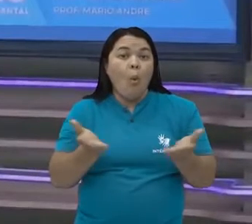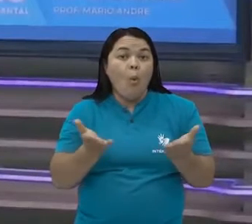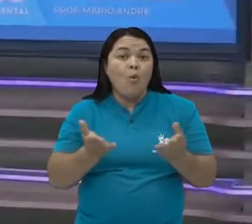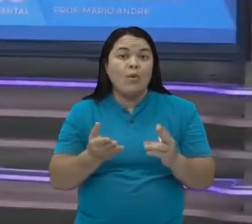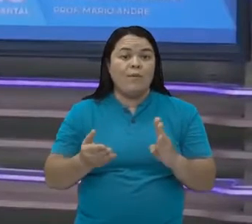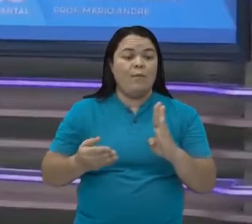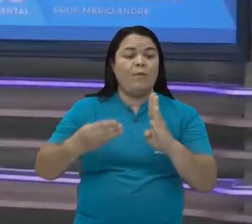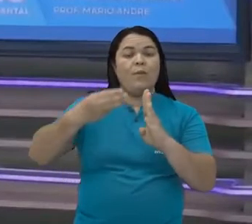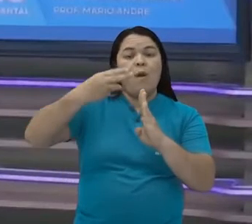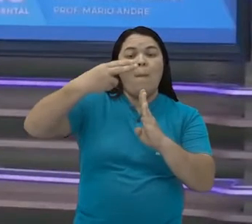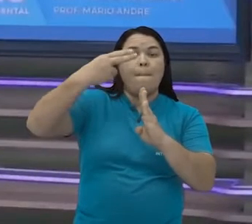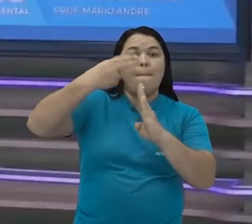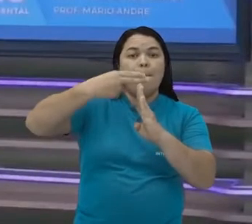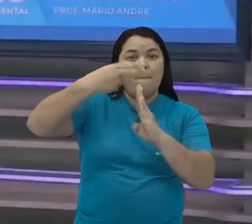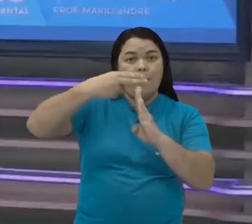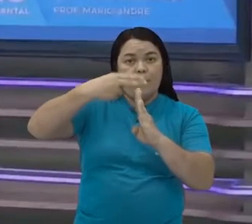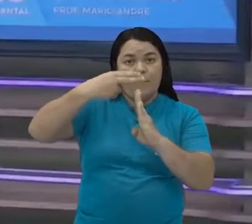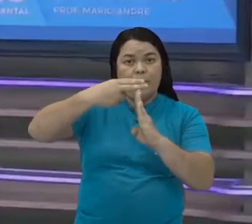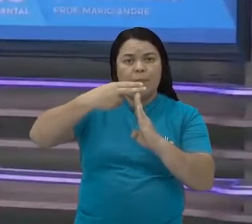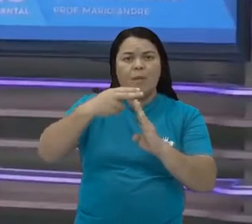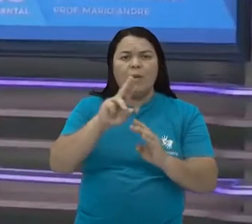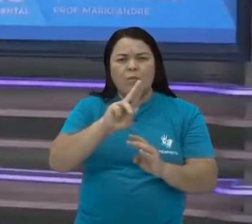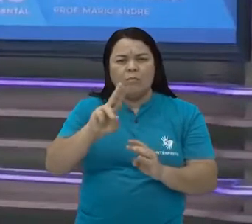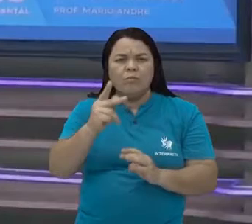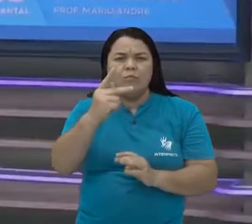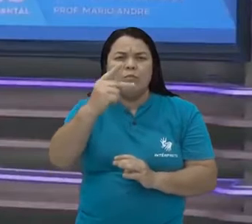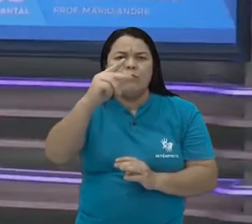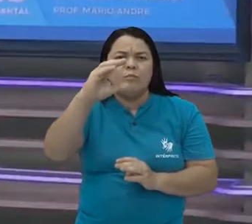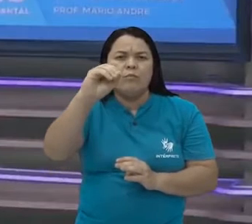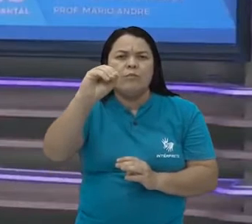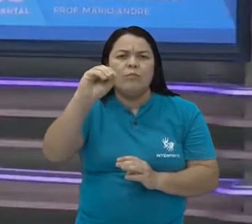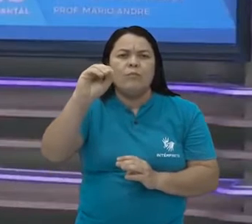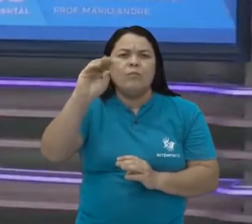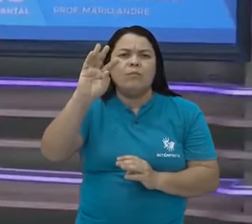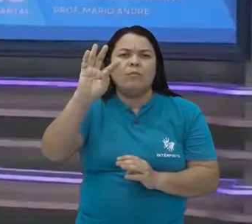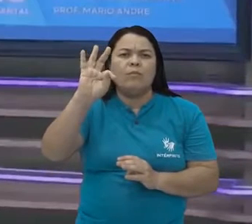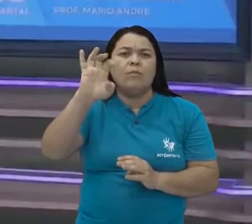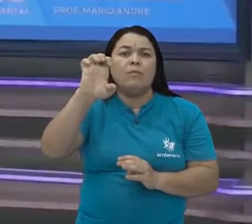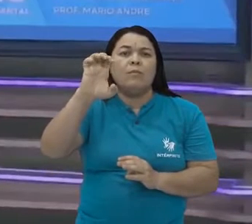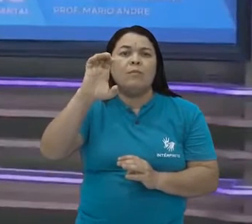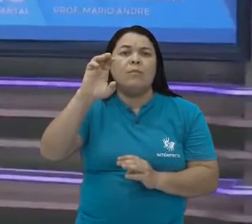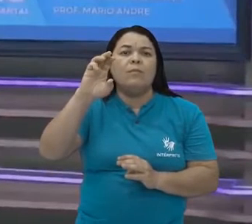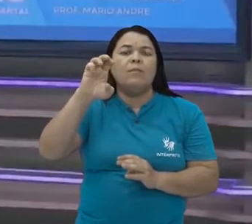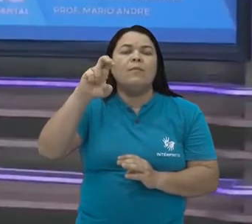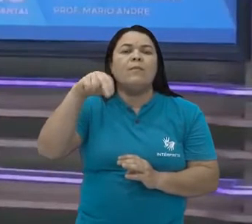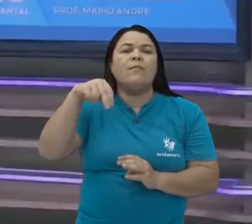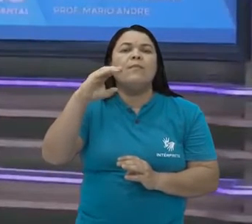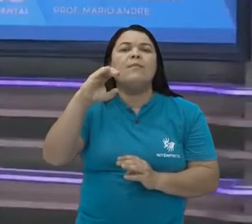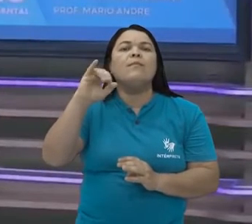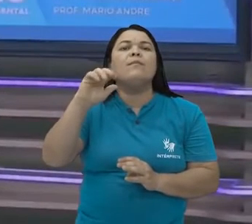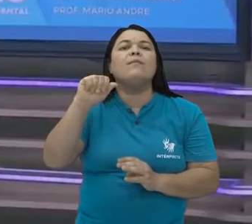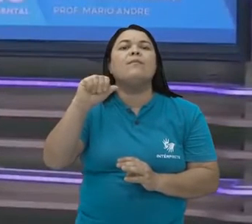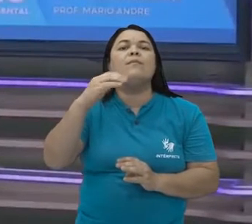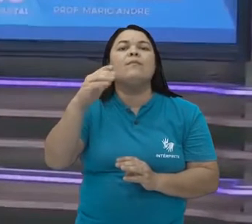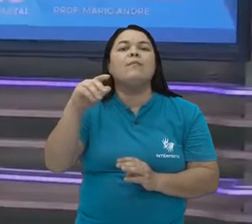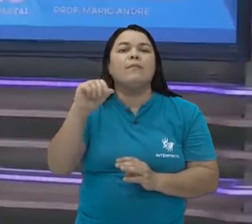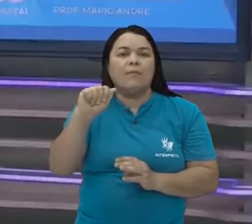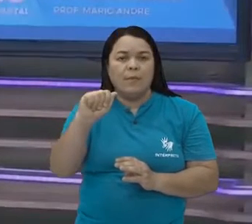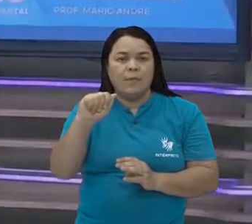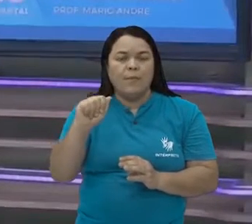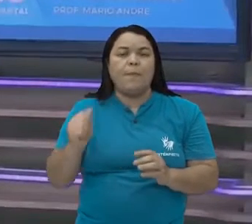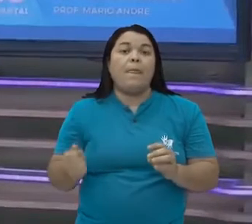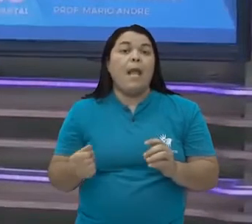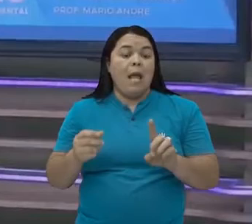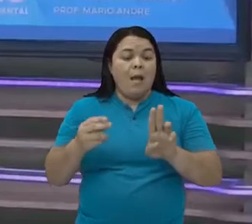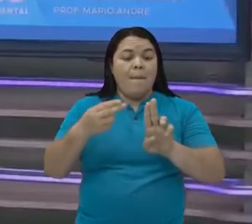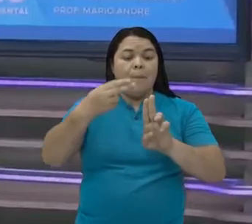potenciação. E como eu lhes falei no início, nós temos também a potenciação por números inteiros, sendo eles negativos. Logo,